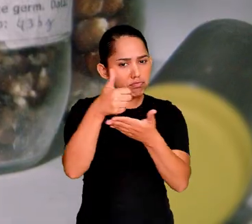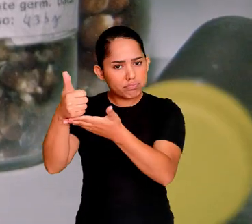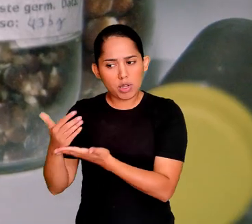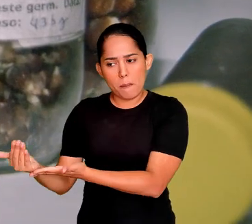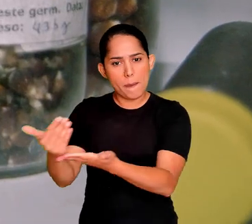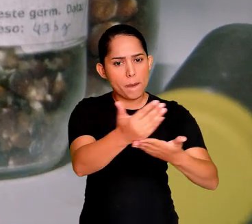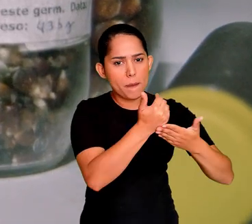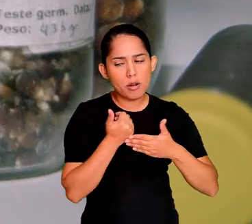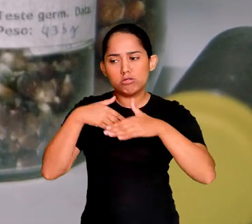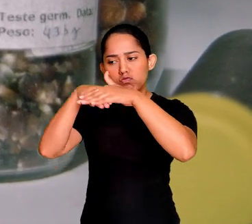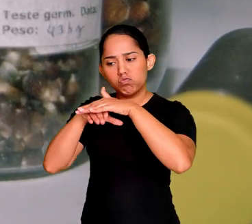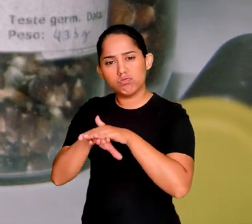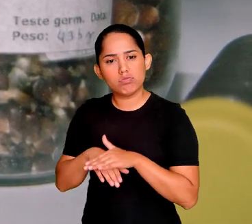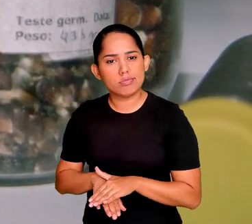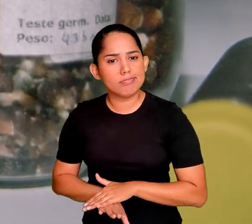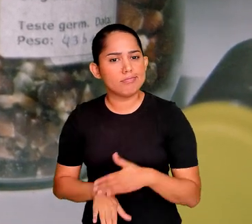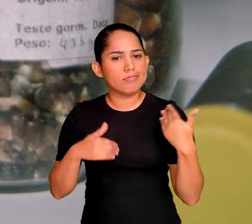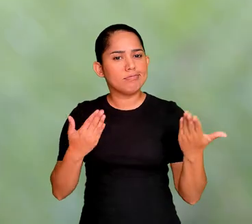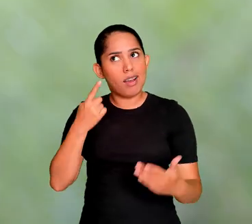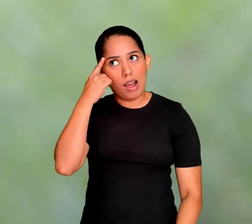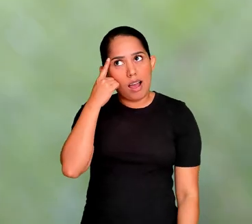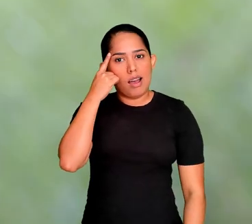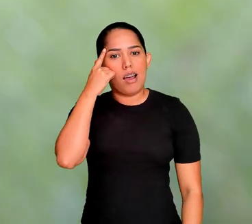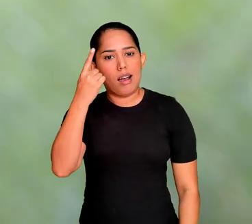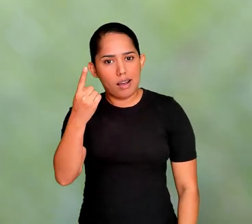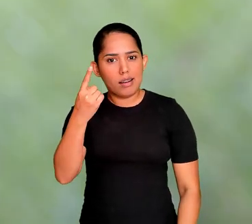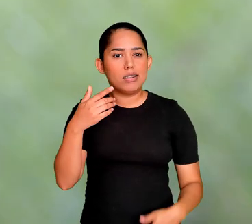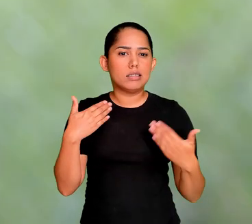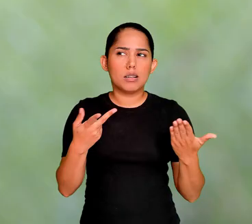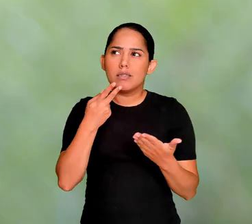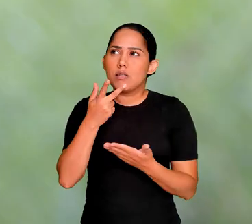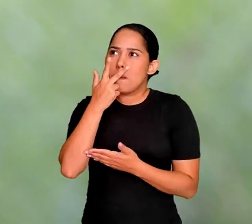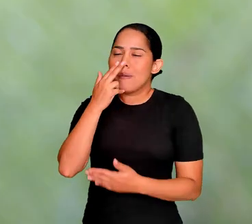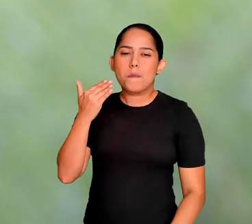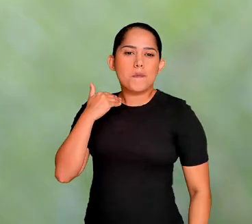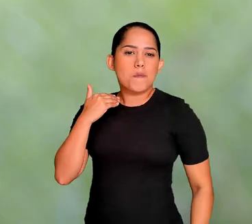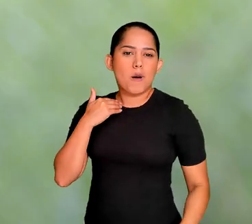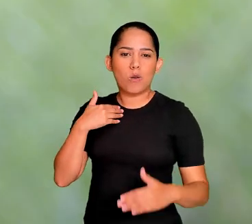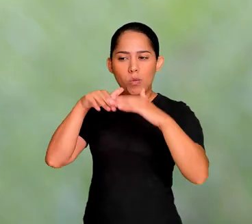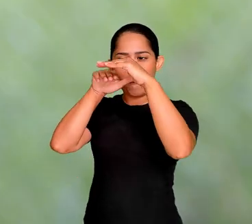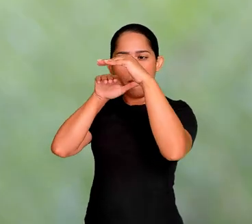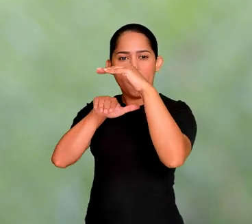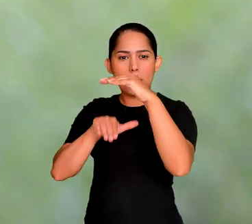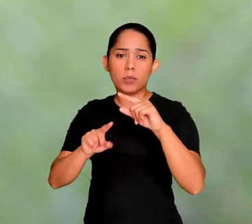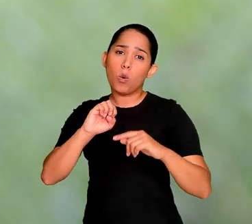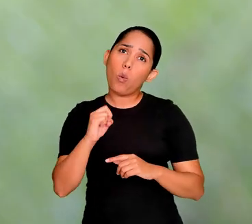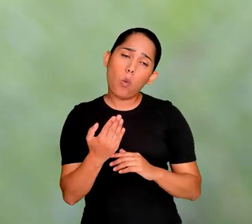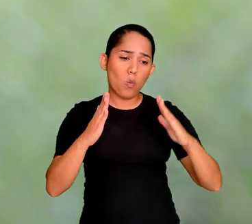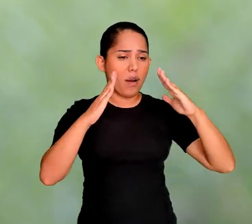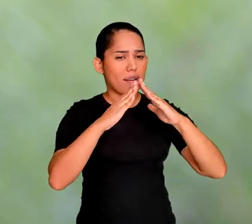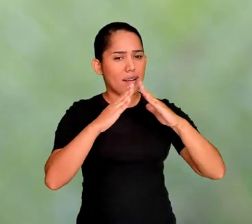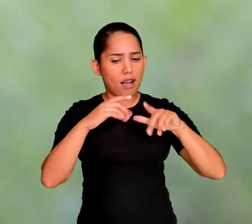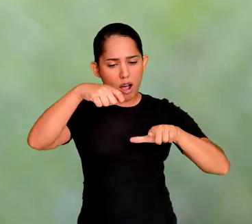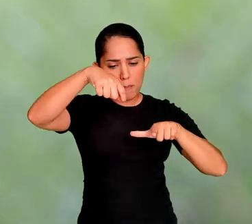sementes e começou a se montar essa ideia de ter, inicialmente essa palavra banco, né? Mas podemos chamar também de uma casa de sementes, né?